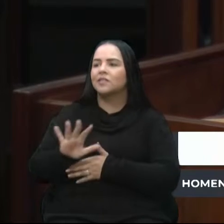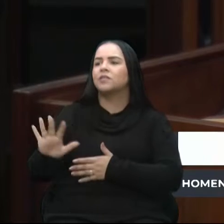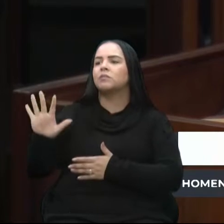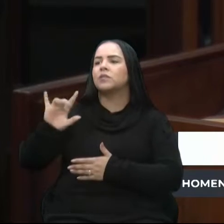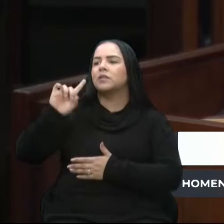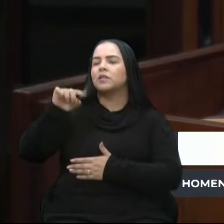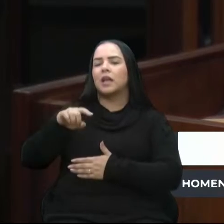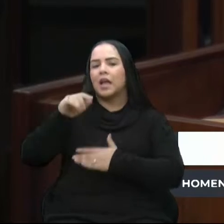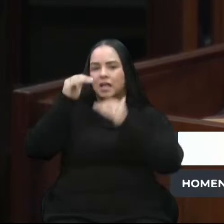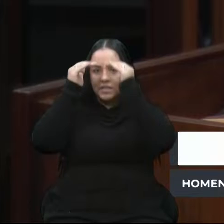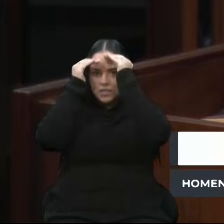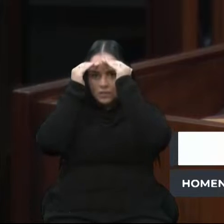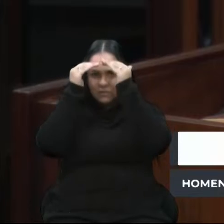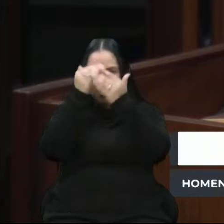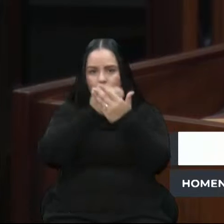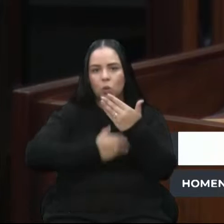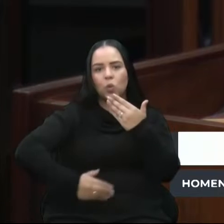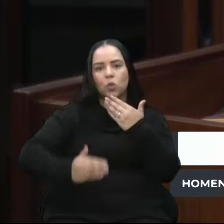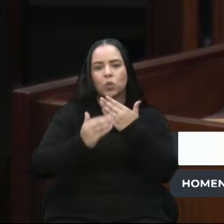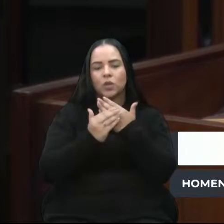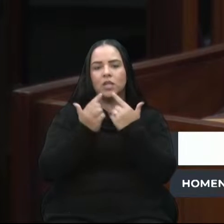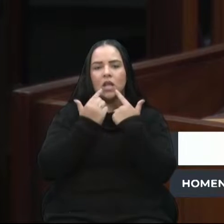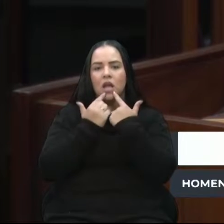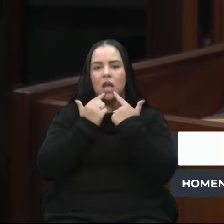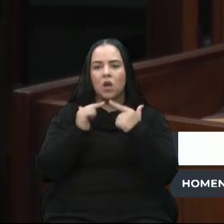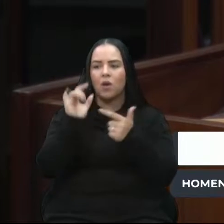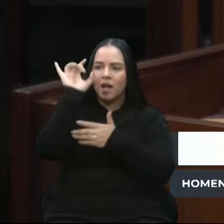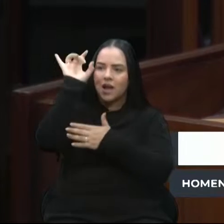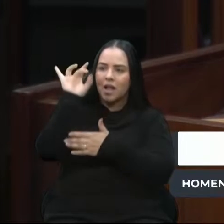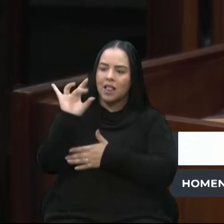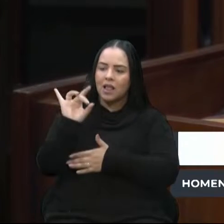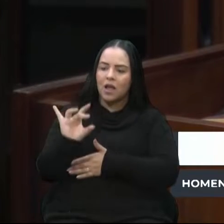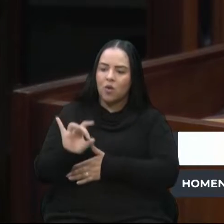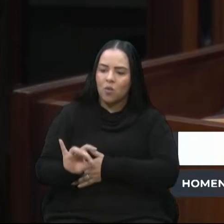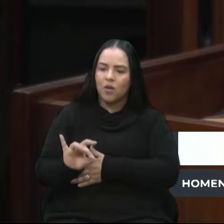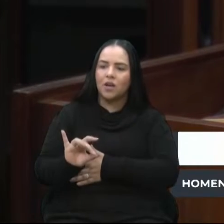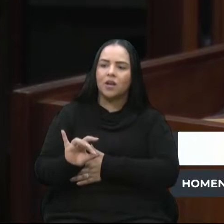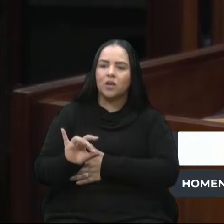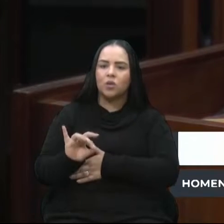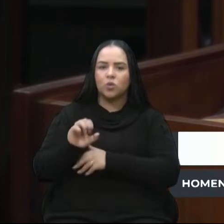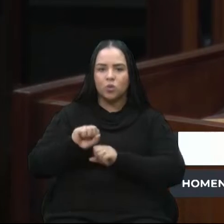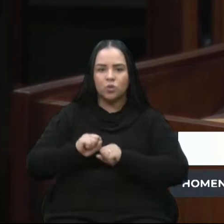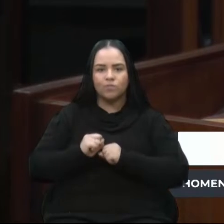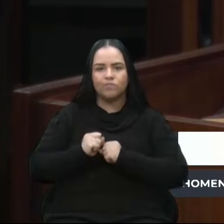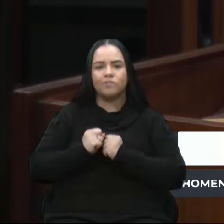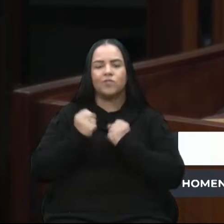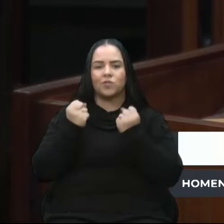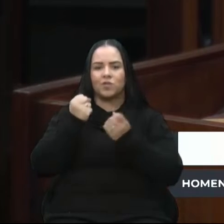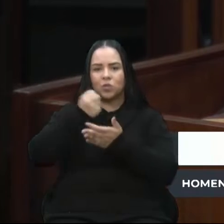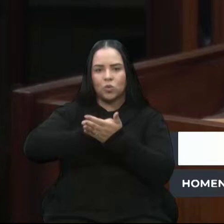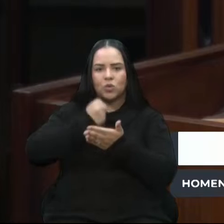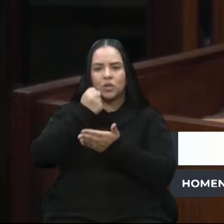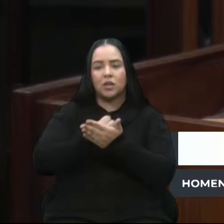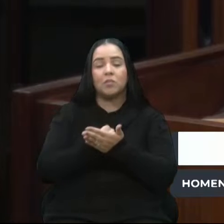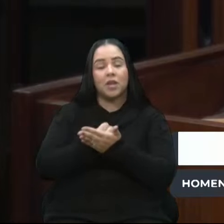as línguas, cada uma lutando, sim, para que a sua fique viva, mas